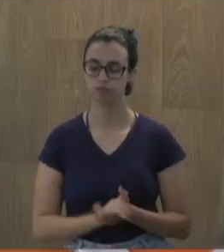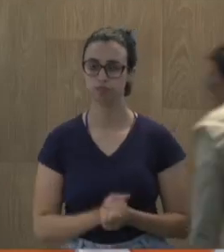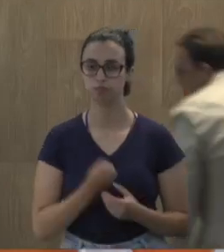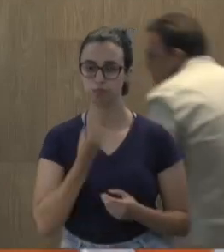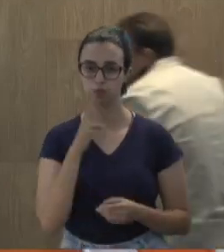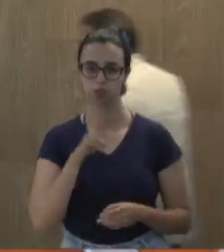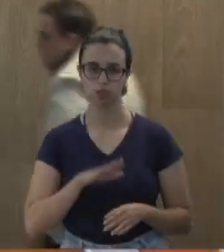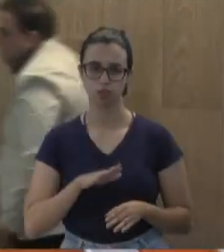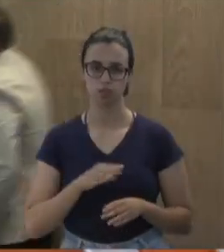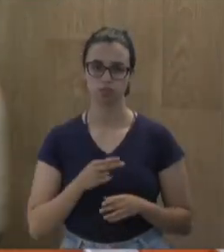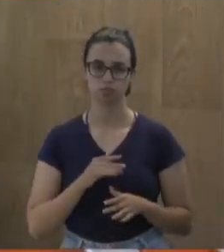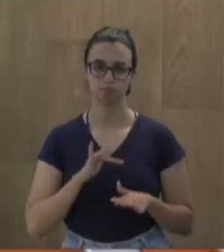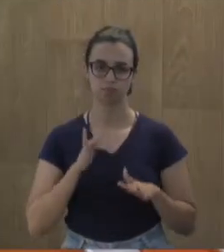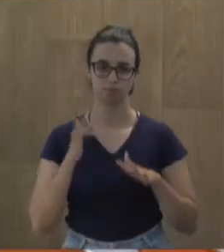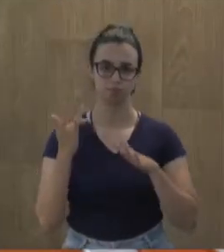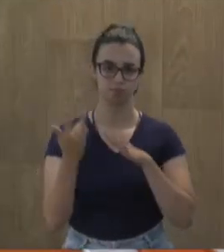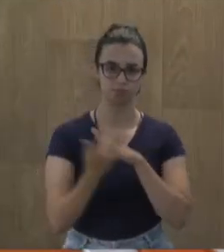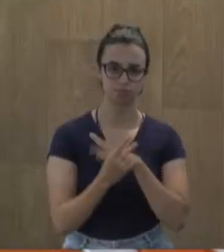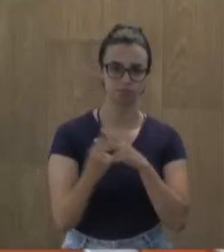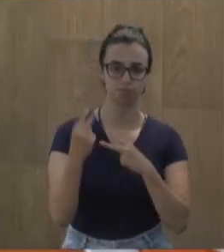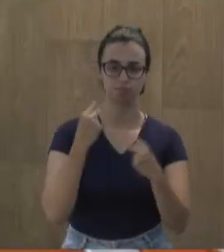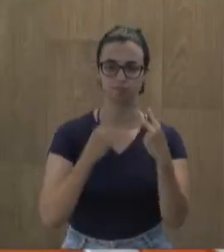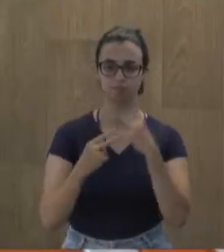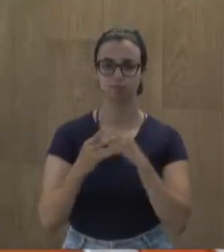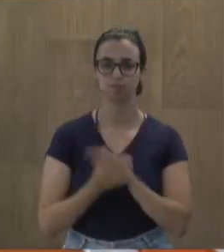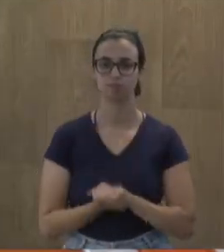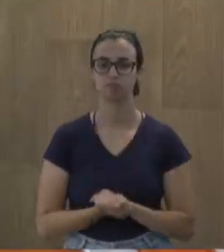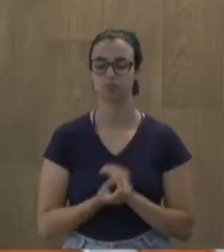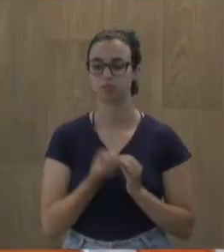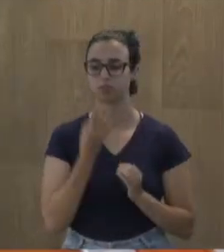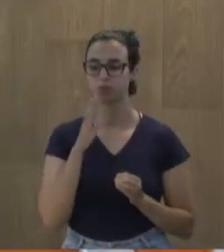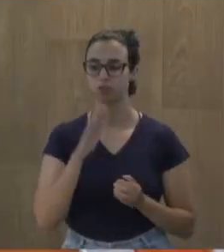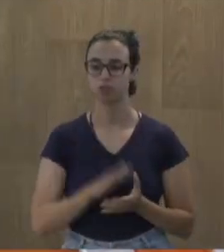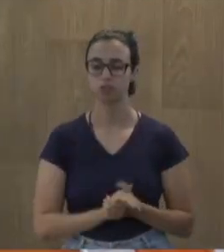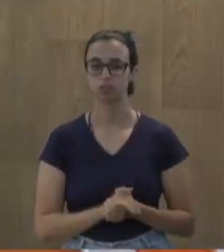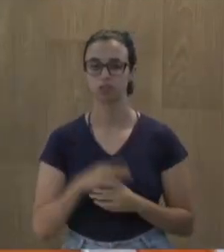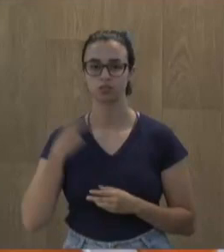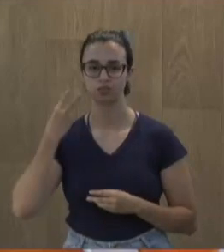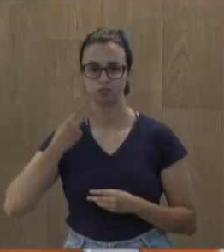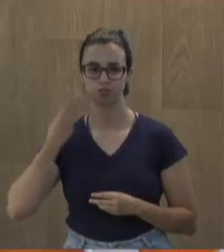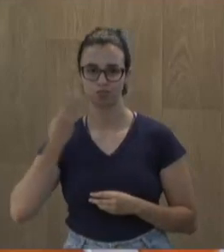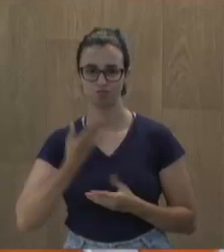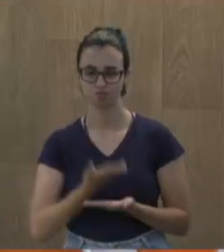estão em casa nos assistindo pela TV Câmara pela net Câmara Boa tarde vereadores